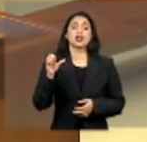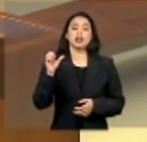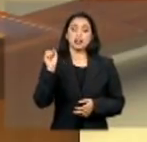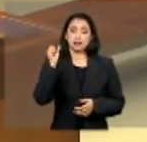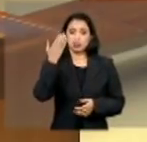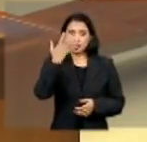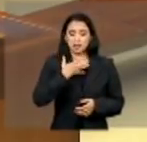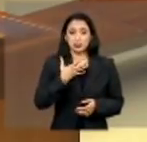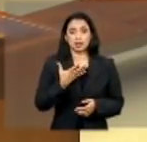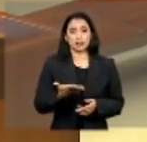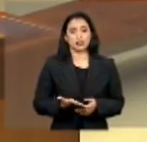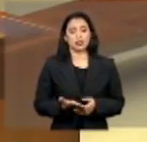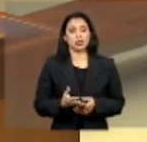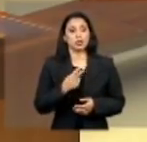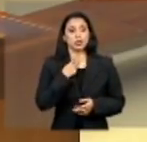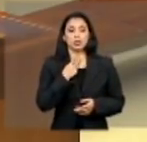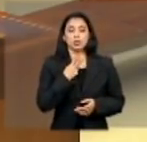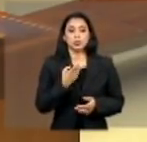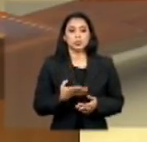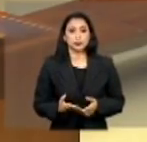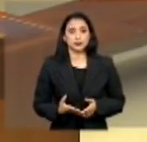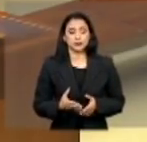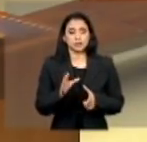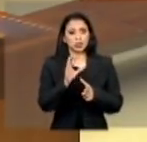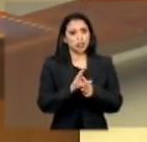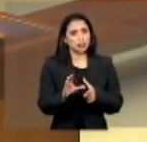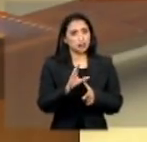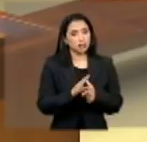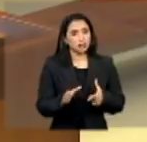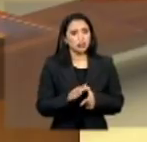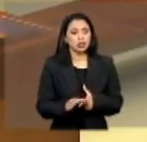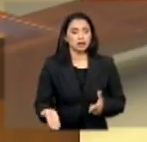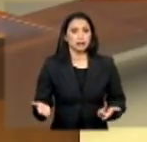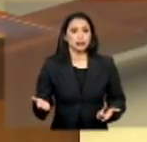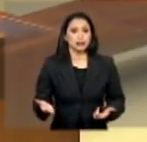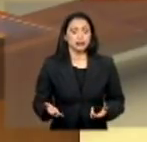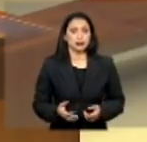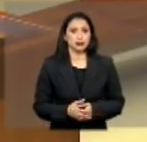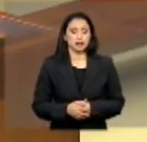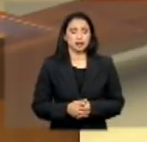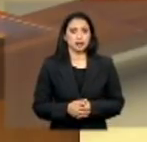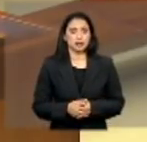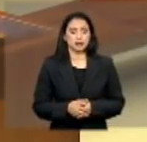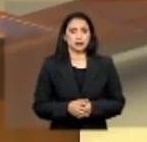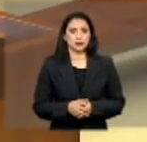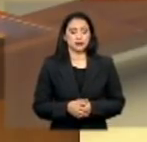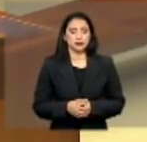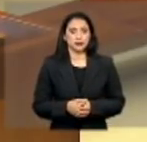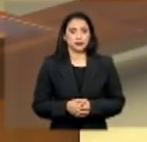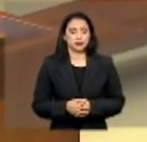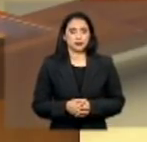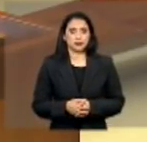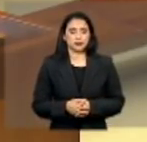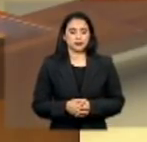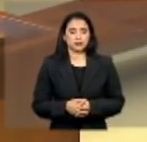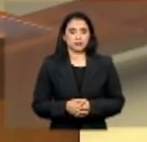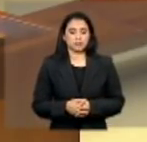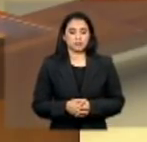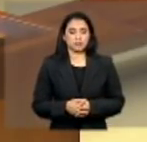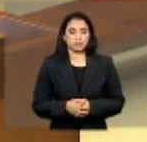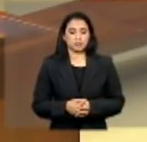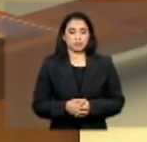ser herdado de uma época de um outro regime que vigorava no país